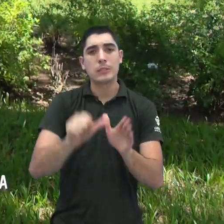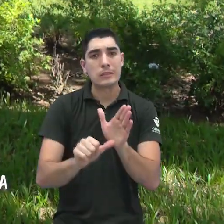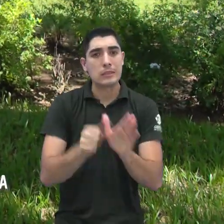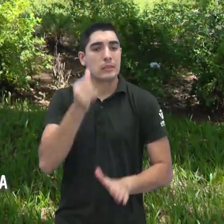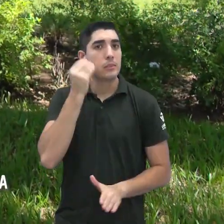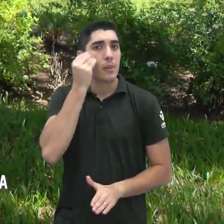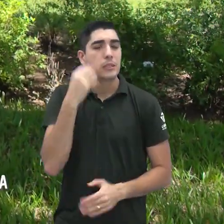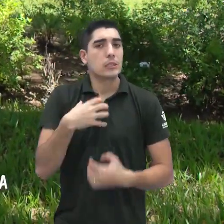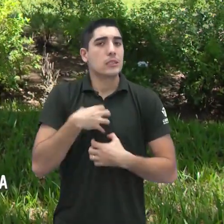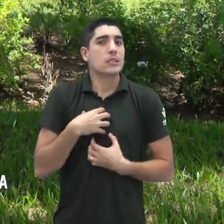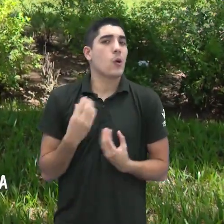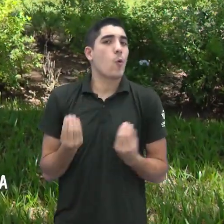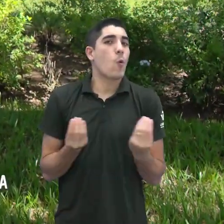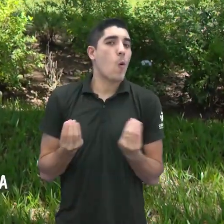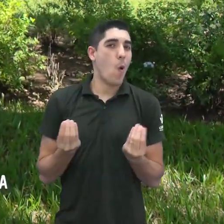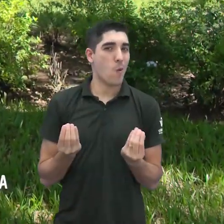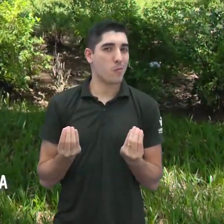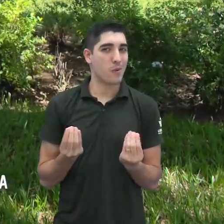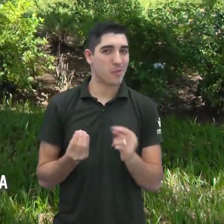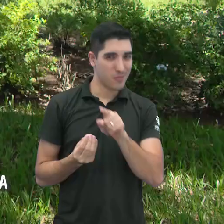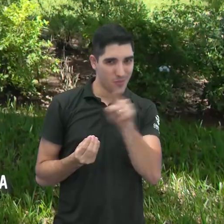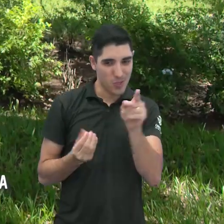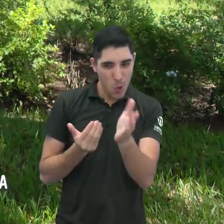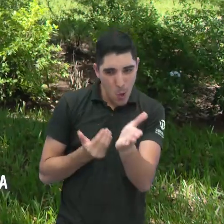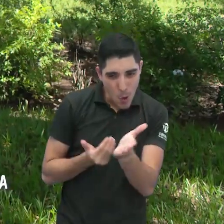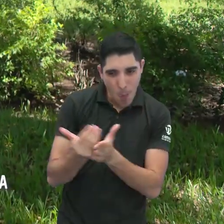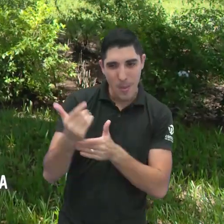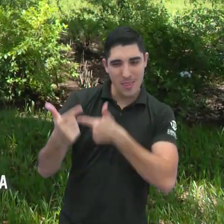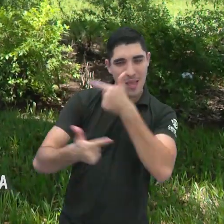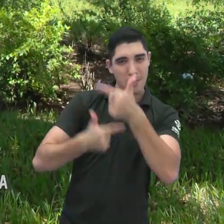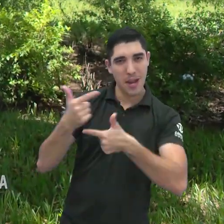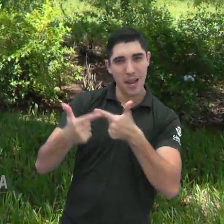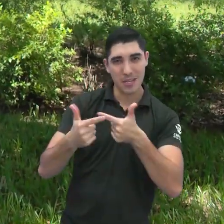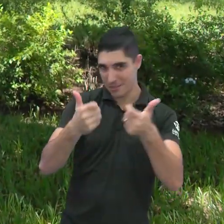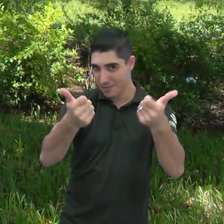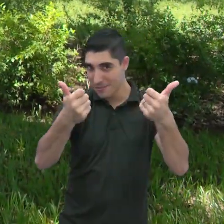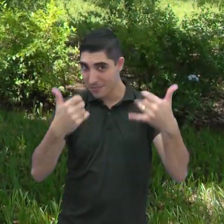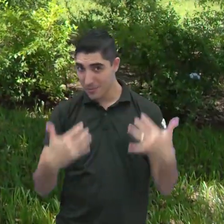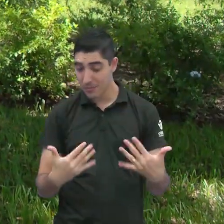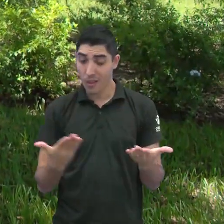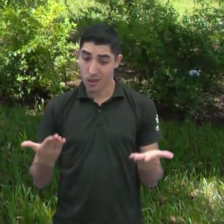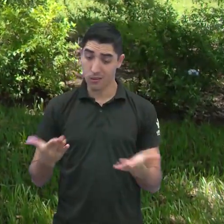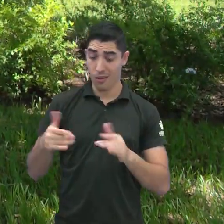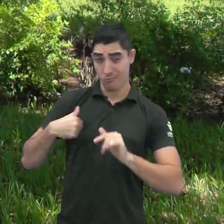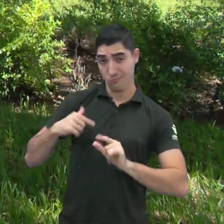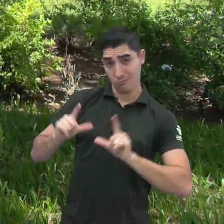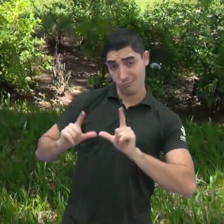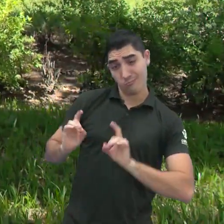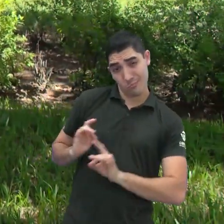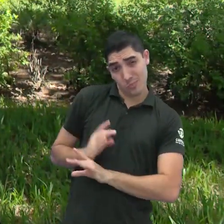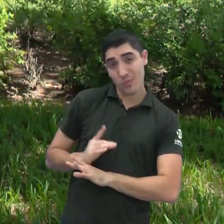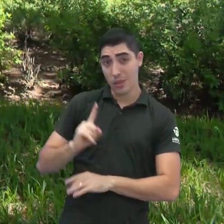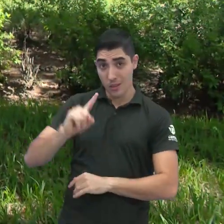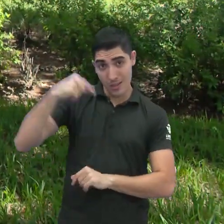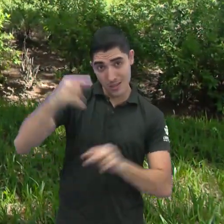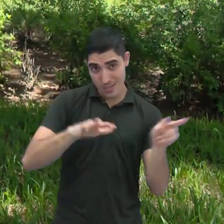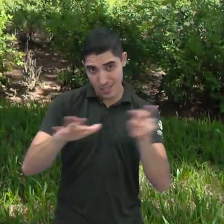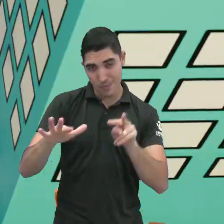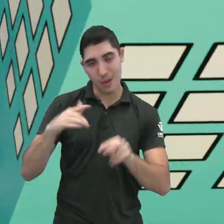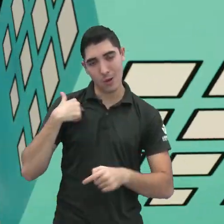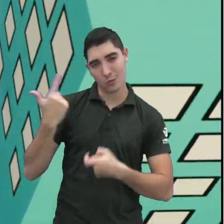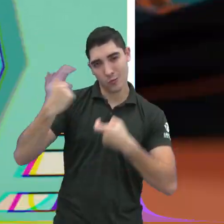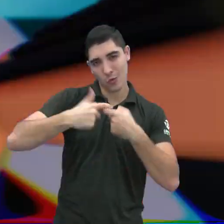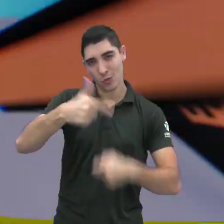se sentiram na hora que vocês começaram nesse mundo profissional? Conta pra gente. Eu vou ficando por aqui, na semana que vem tem mais Tá Na Rua.